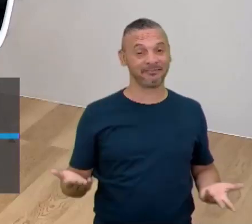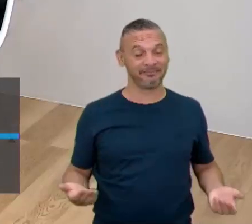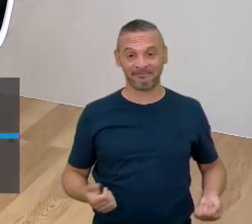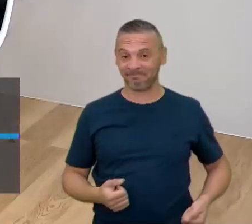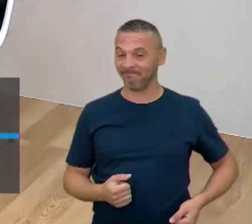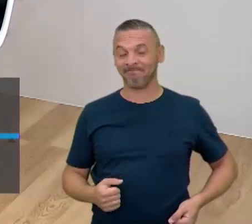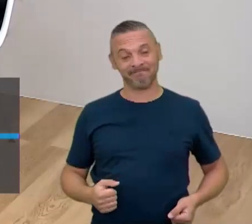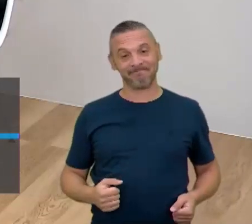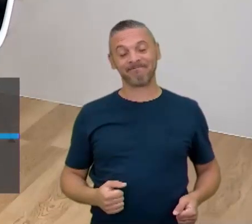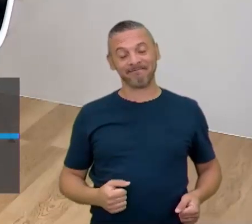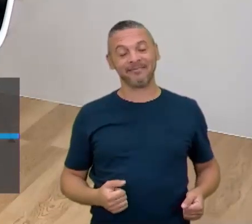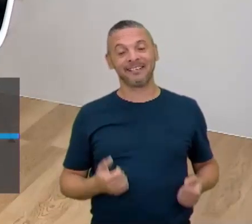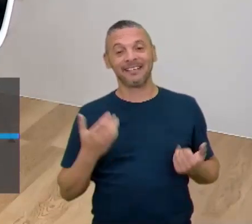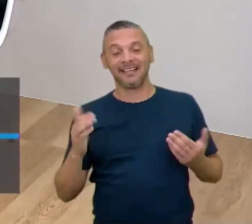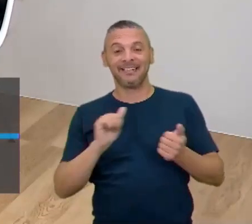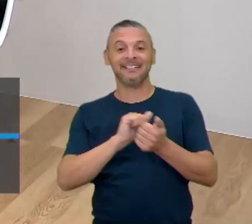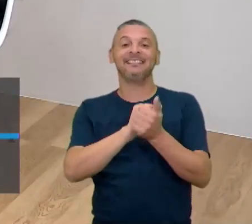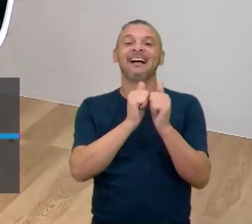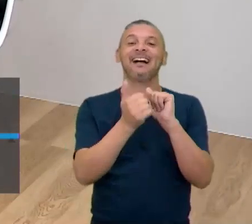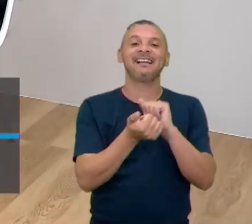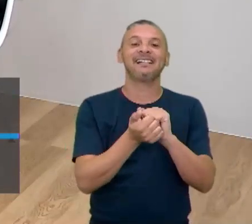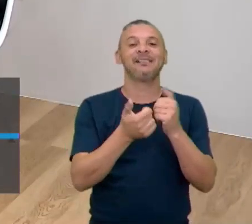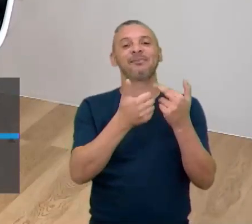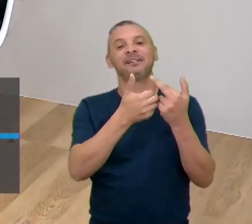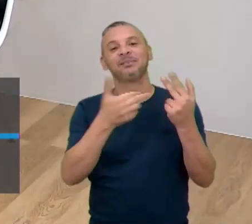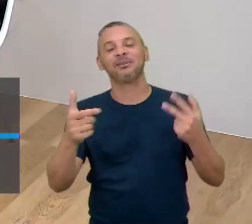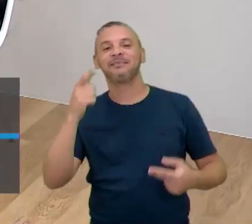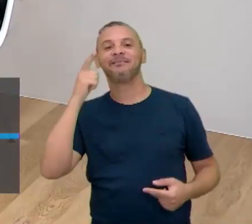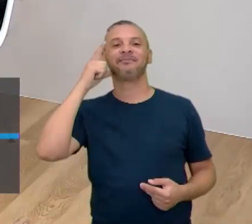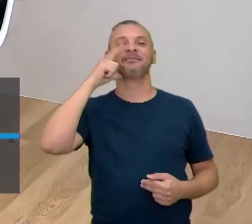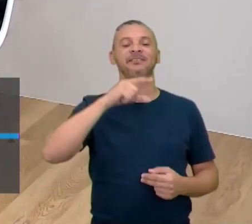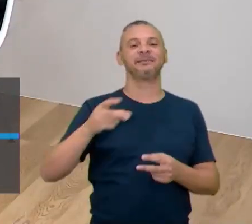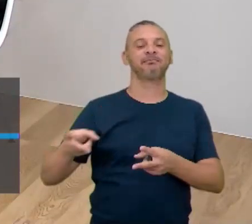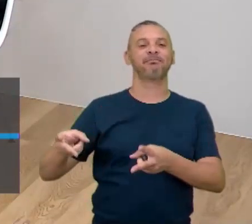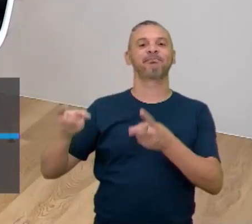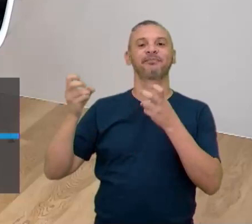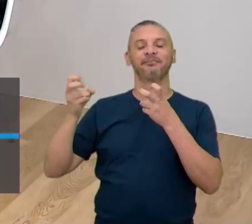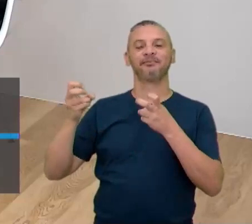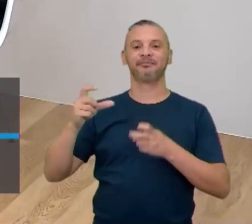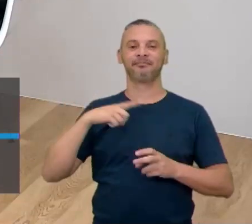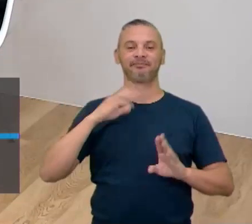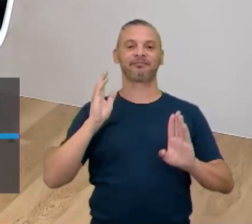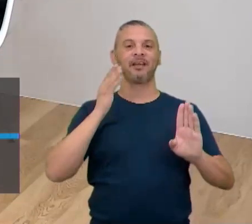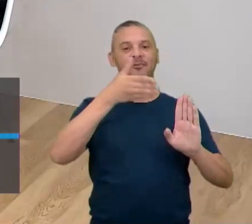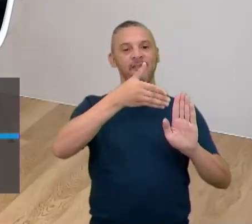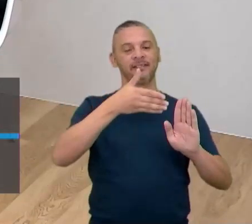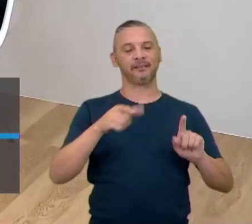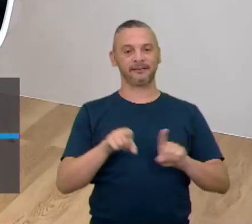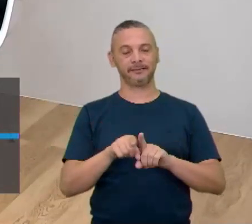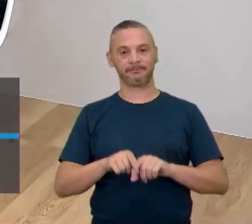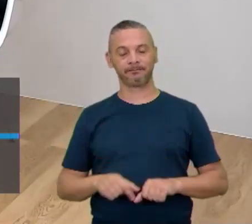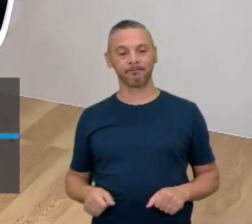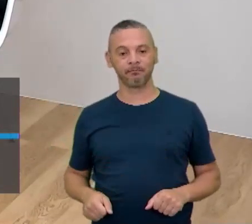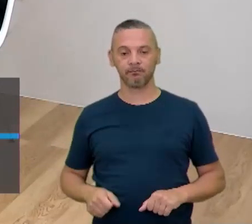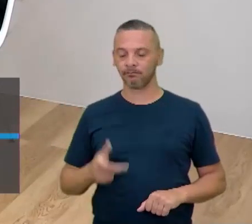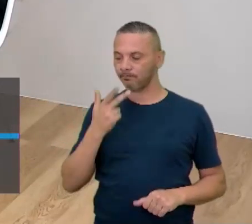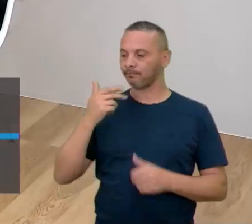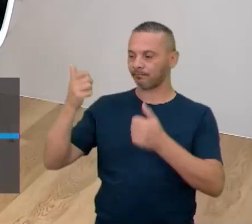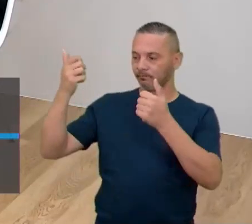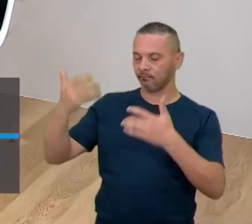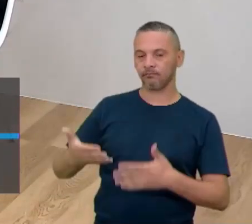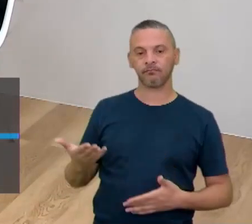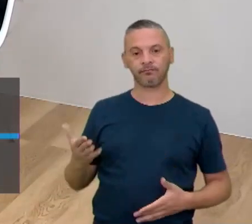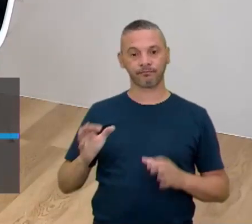gente vai adaptando até aquilo que a gente consegue captar dessas referências, né? Mas você falou